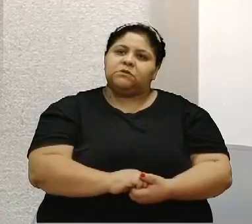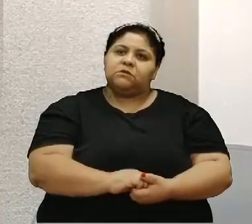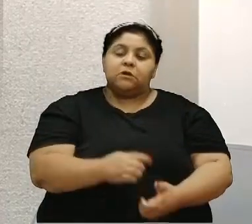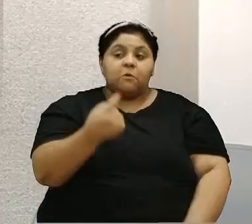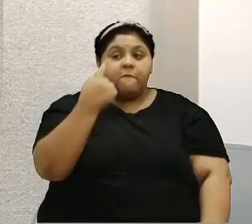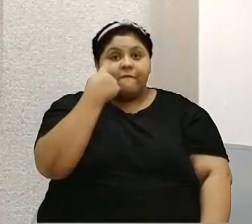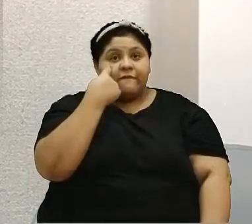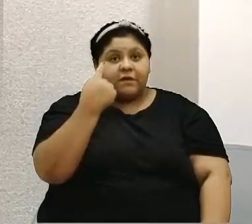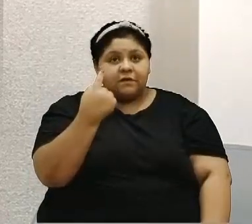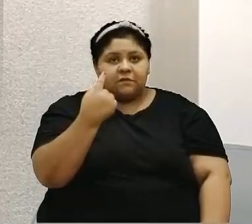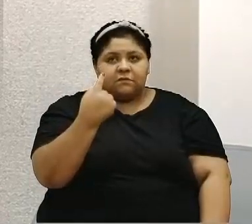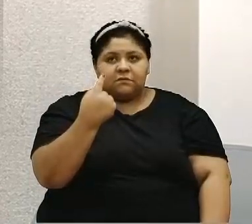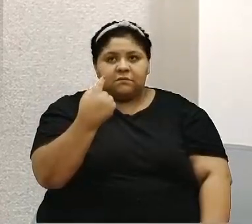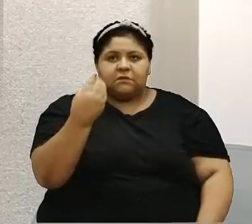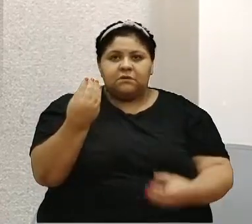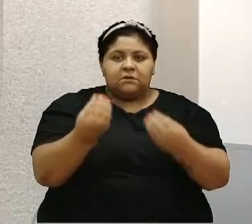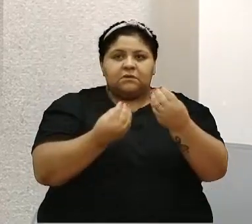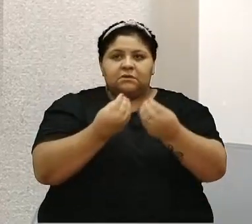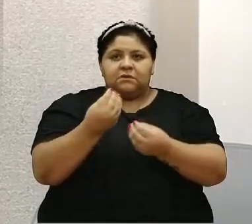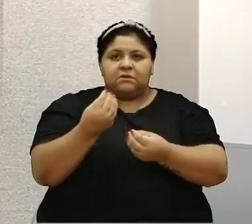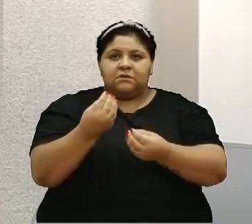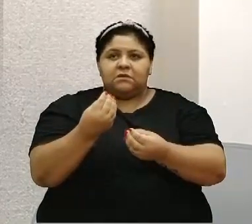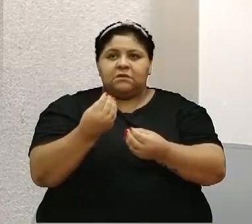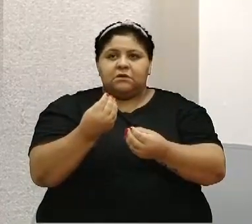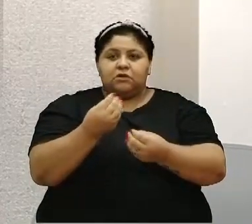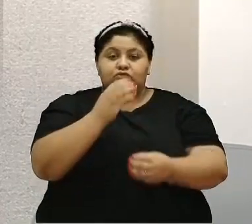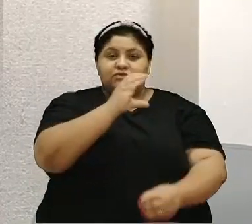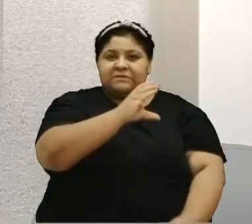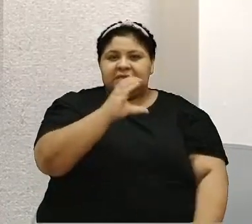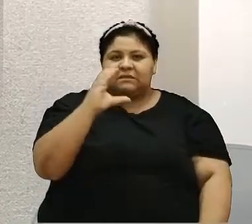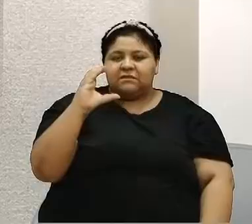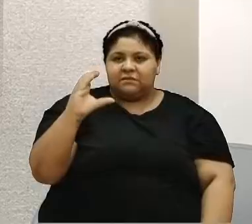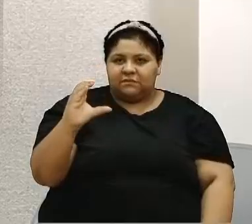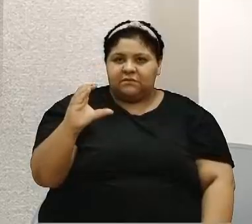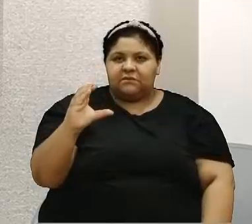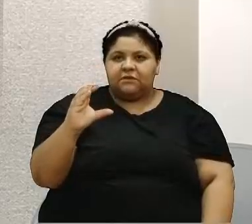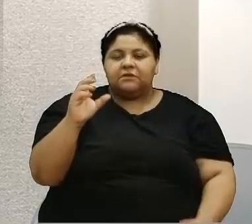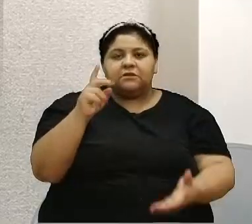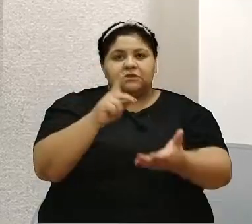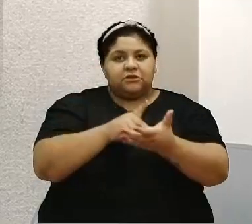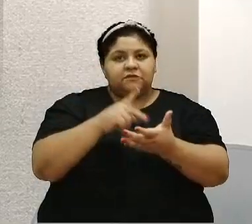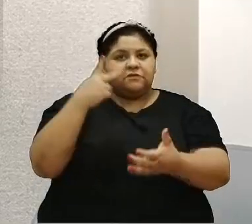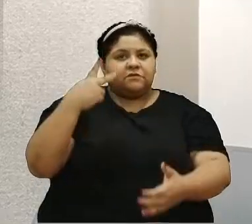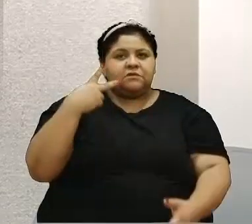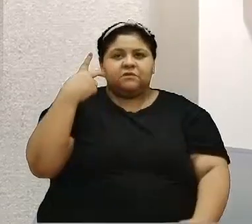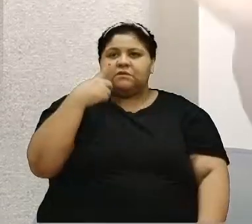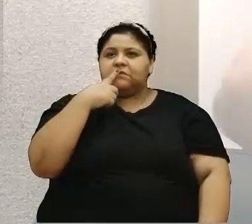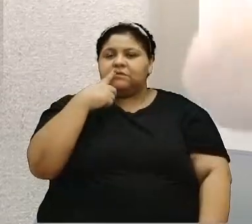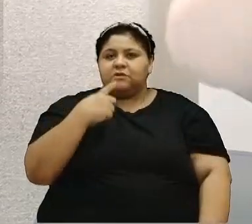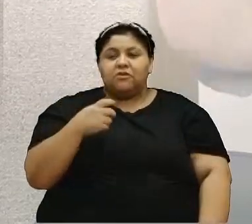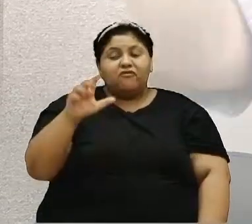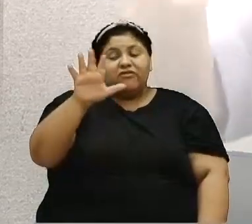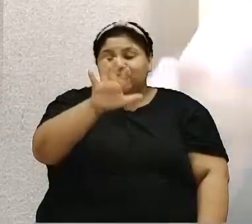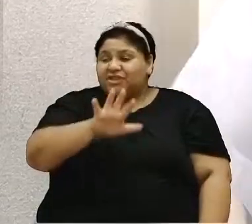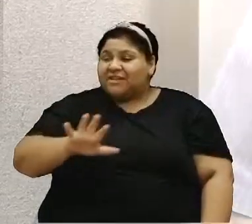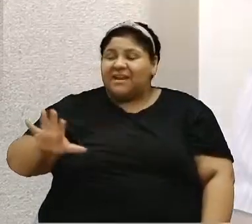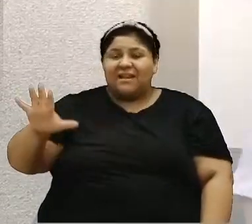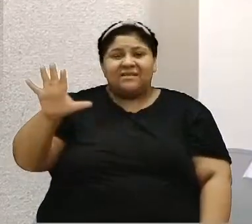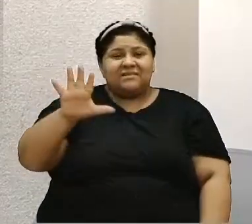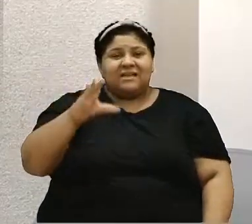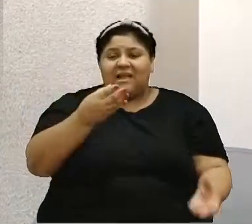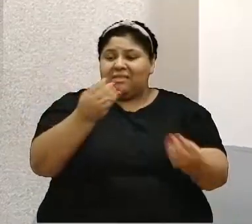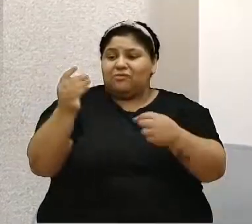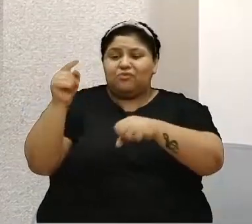Vejam que essa questão dos cargos de confiança, de fato, a Rose tem razão, foi criminalizado, de muito tempo,